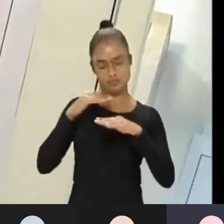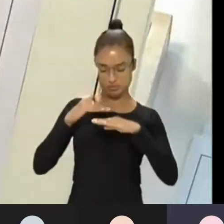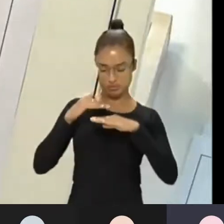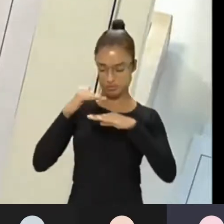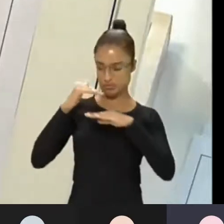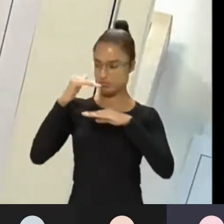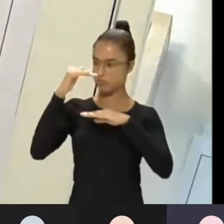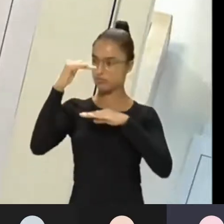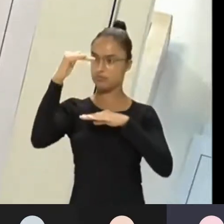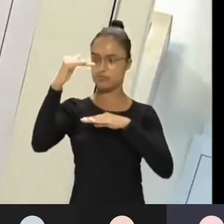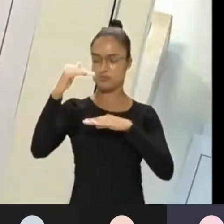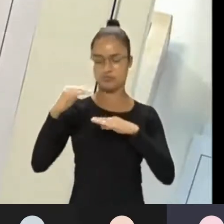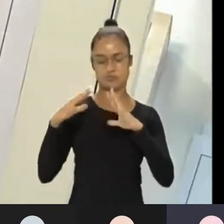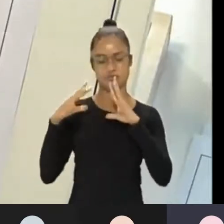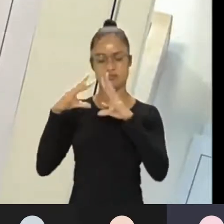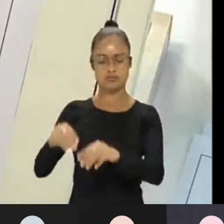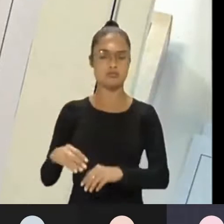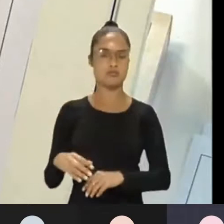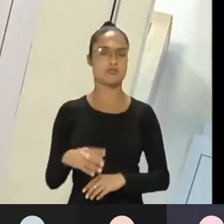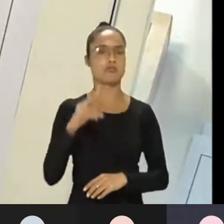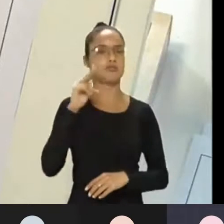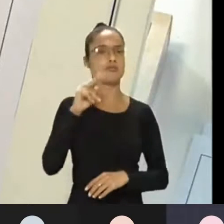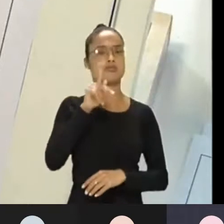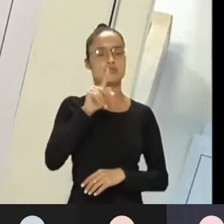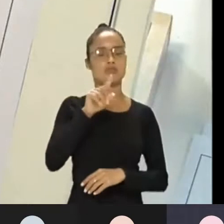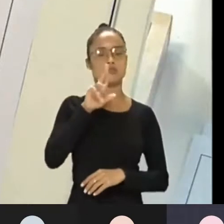Medi 2,6 em todos.